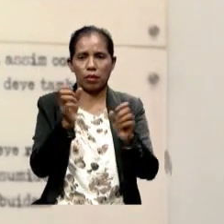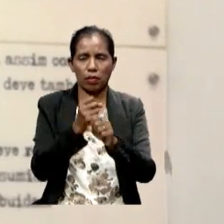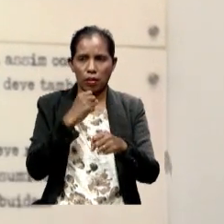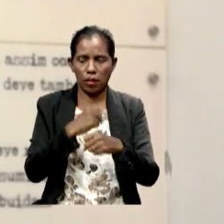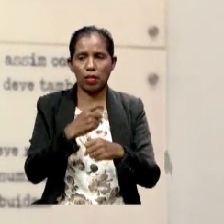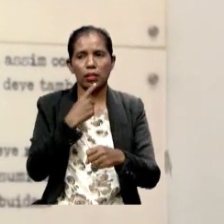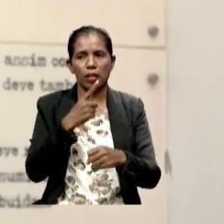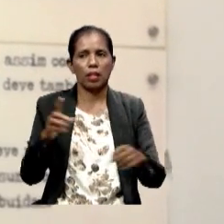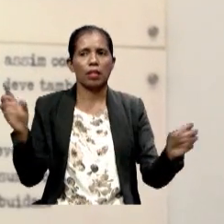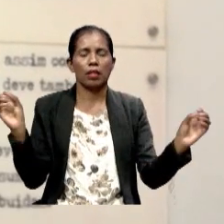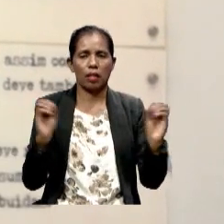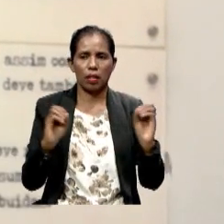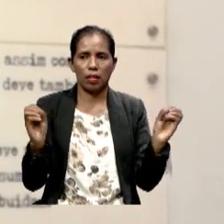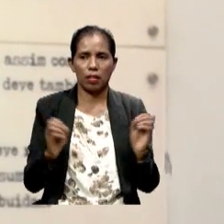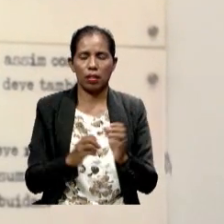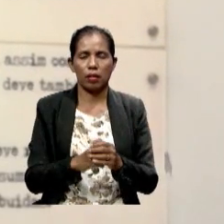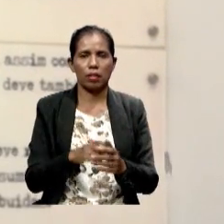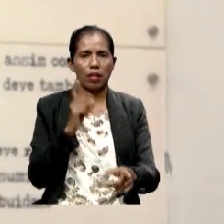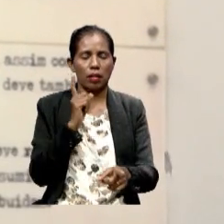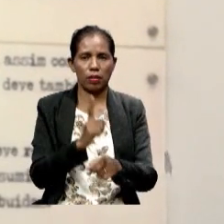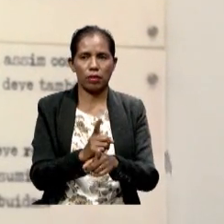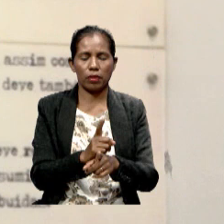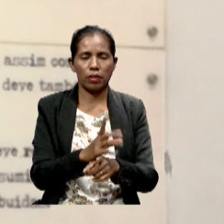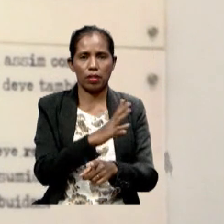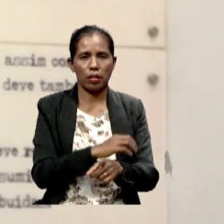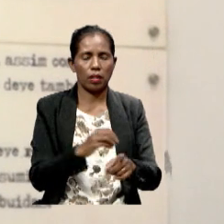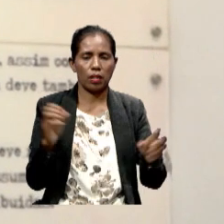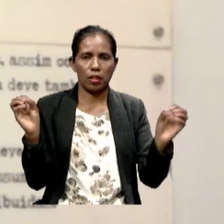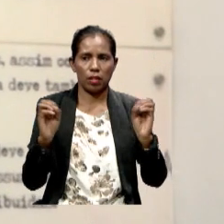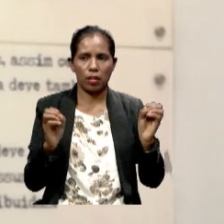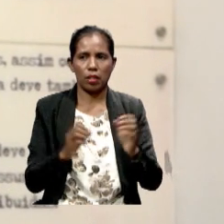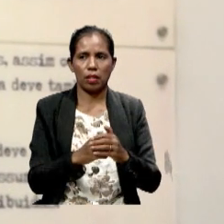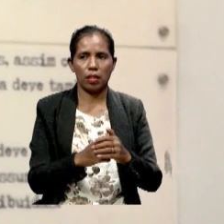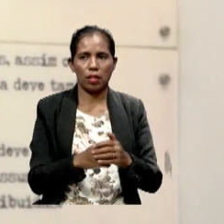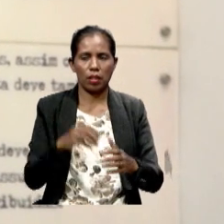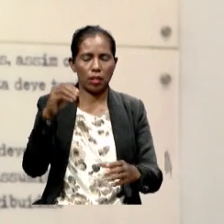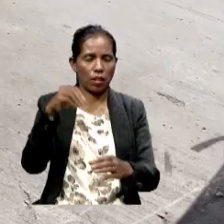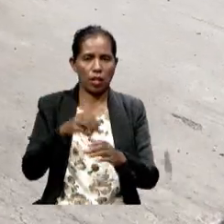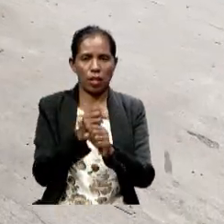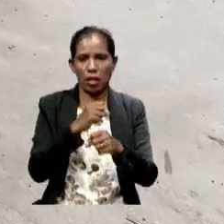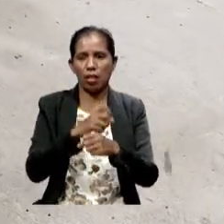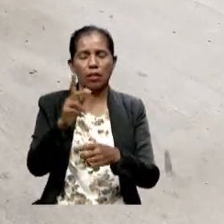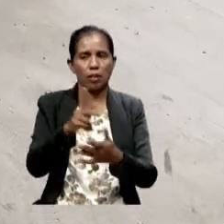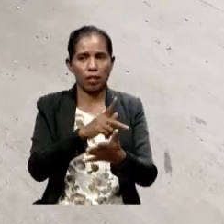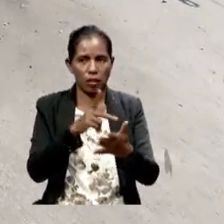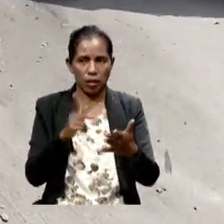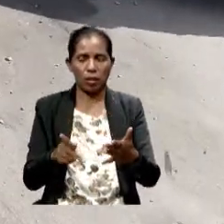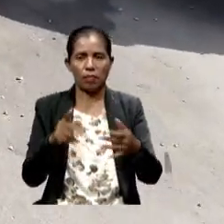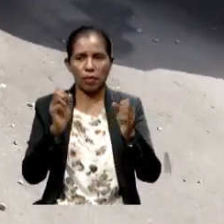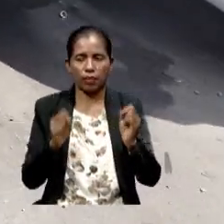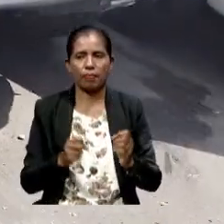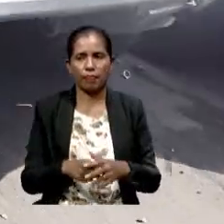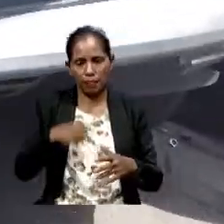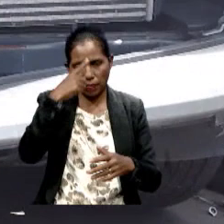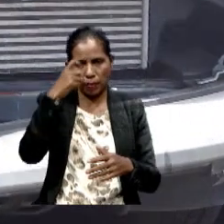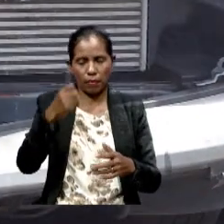la hija factos, la hija la comete crime ruma la halova saída também